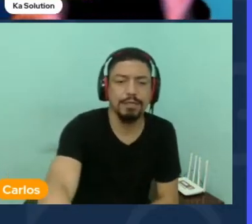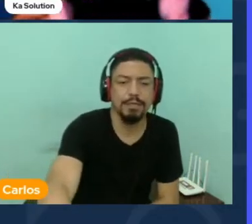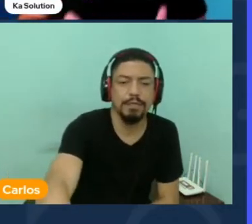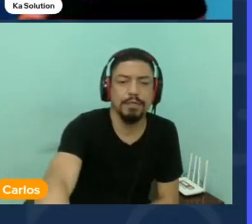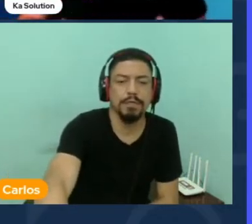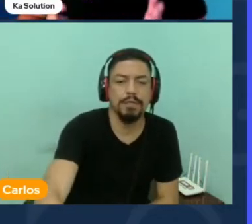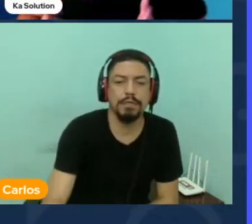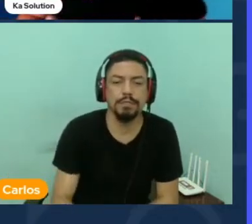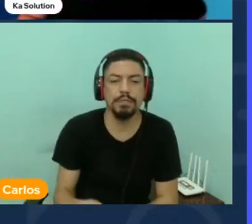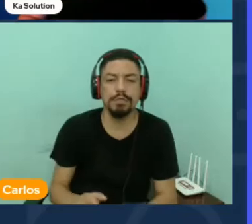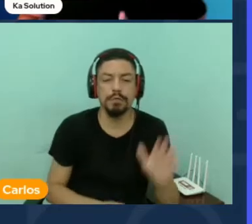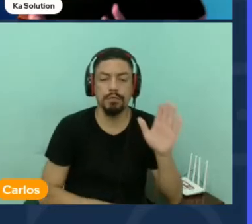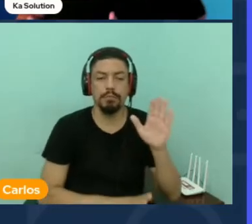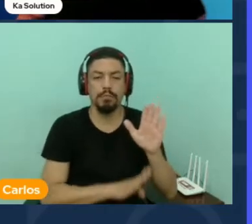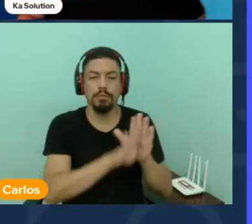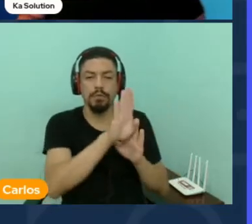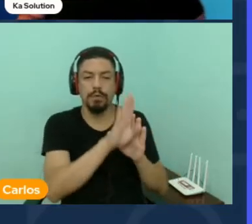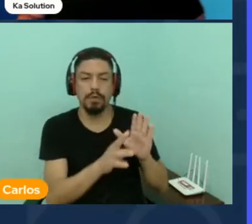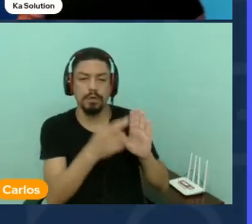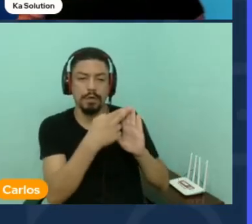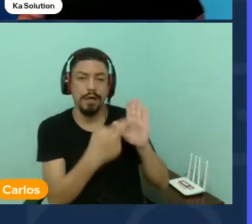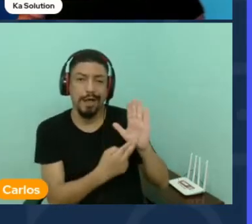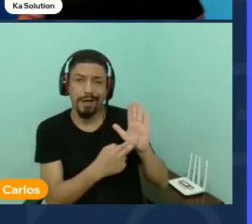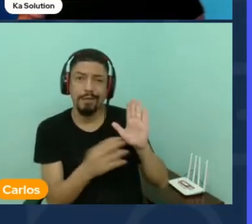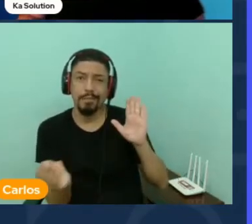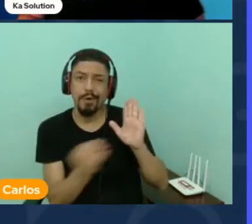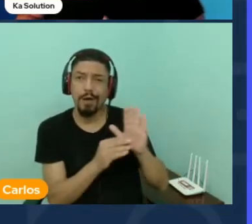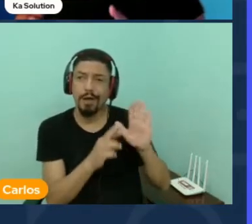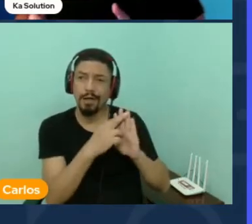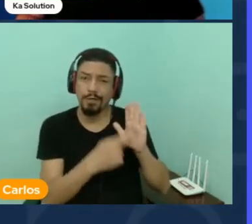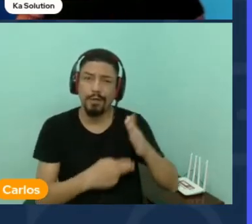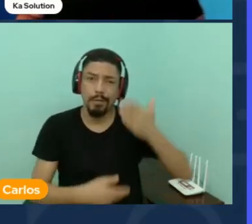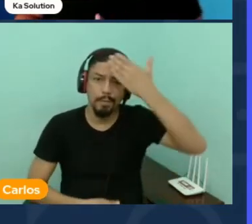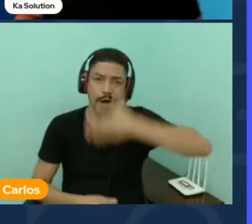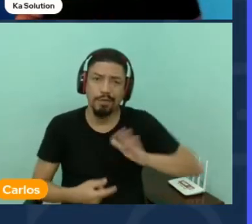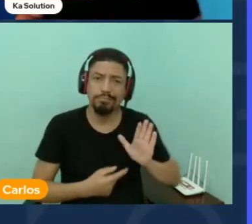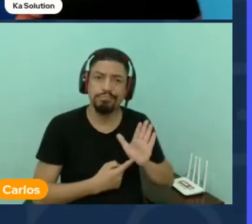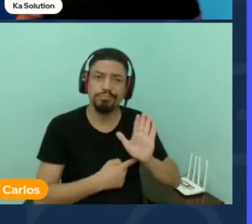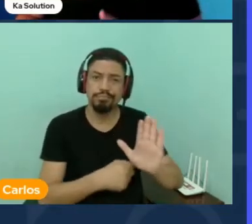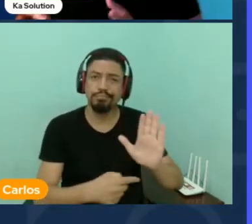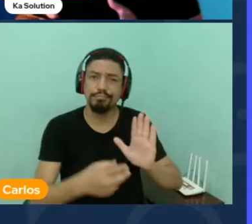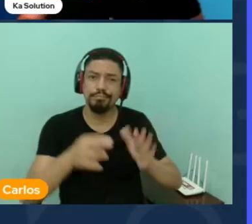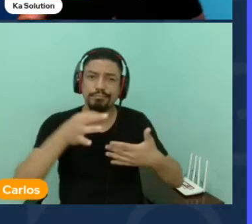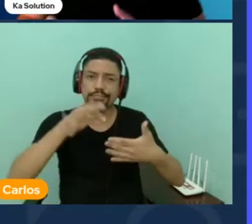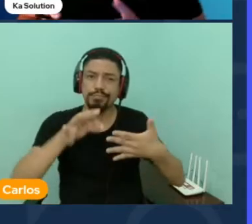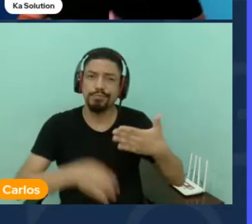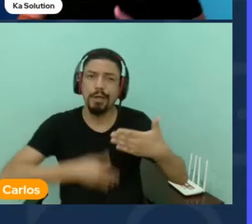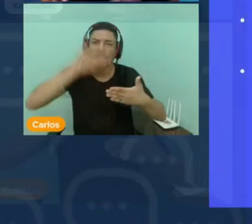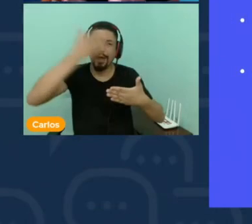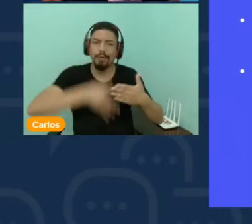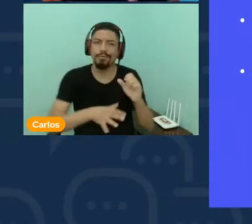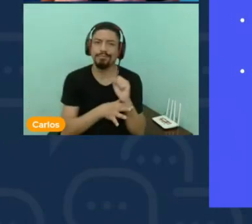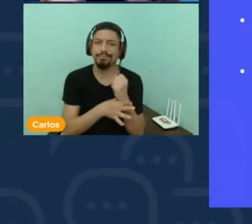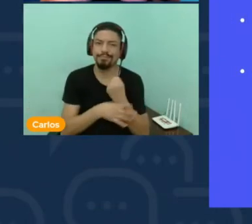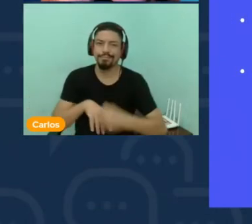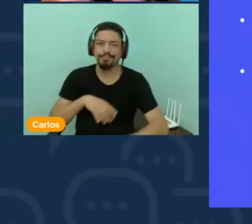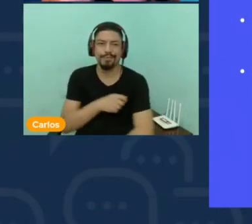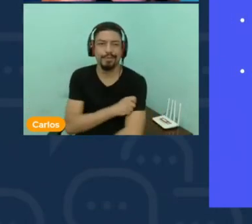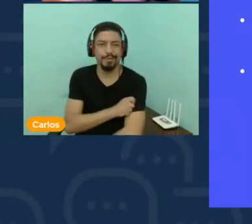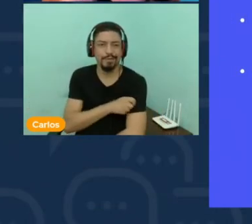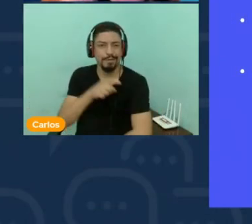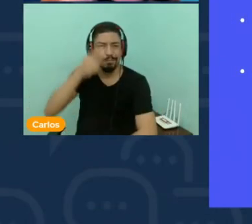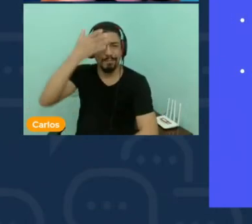e publicam relatórios de segurança. Esses relatórios publicados, eles ficam no Artifact e eu,